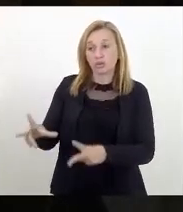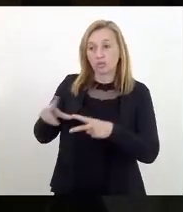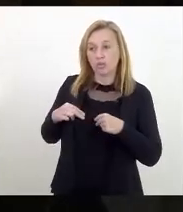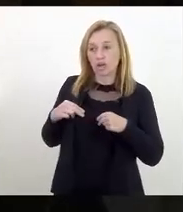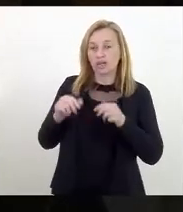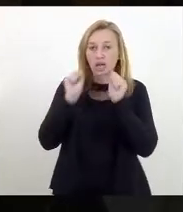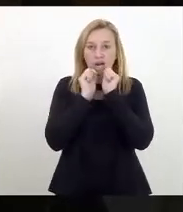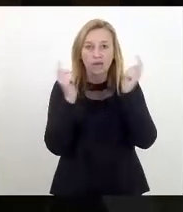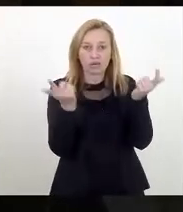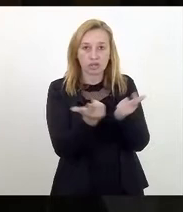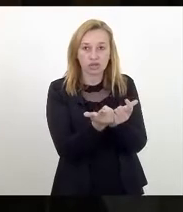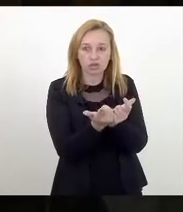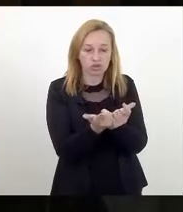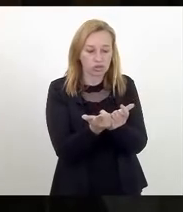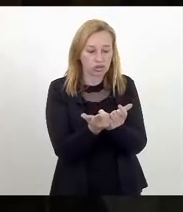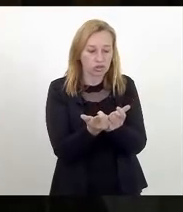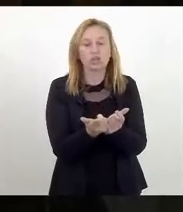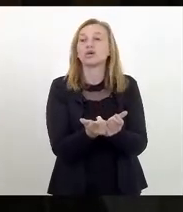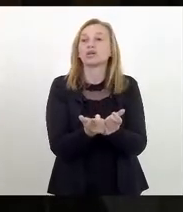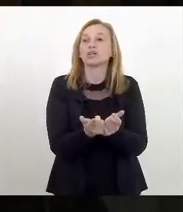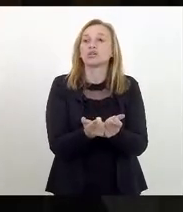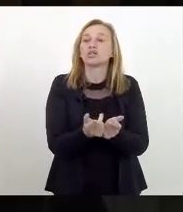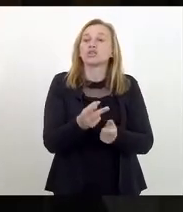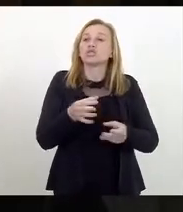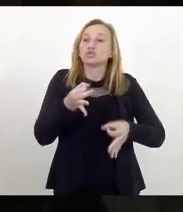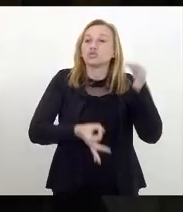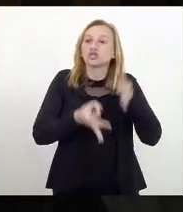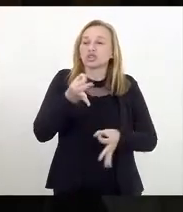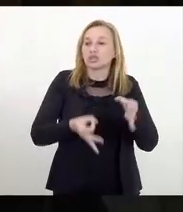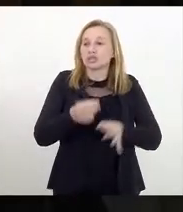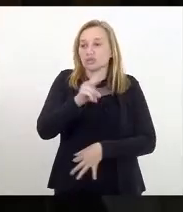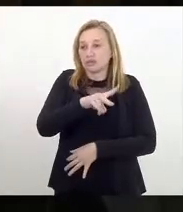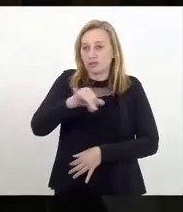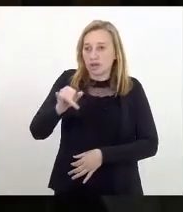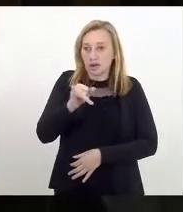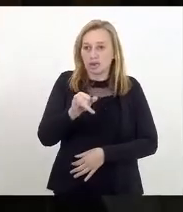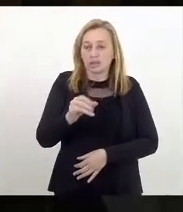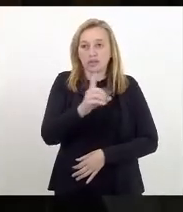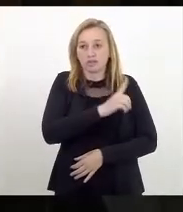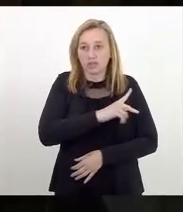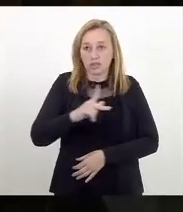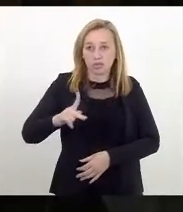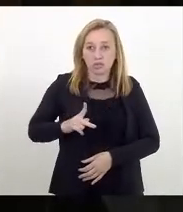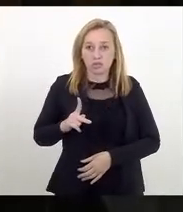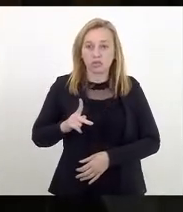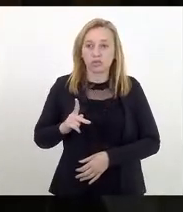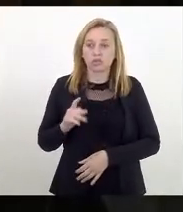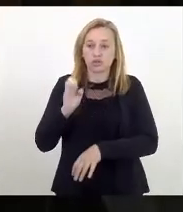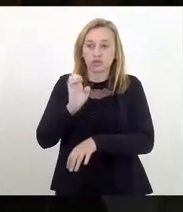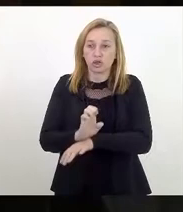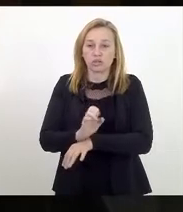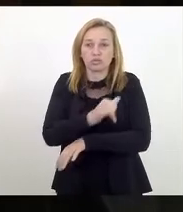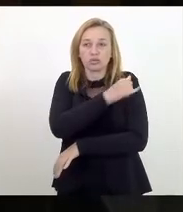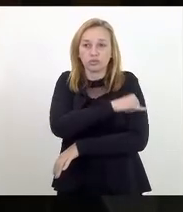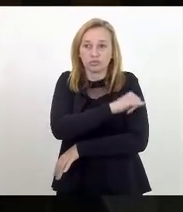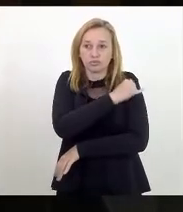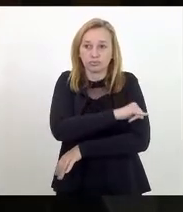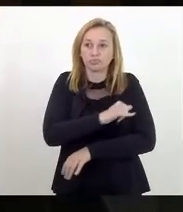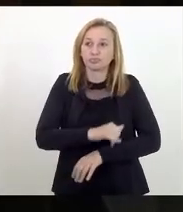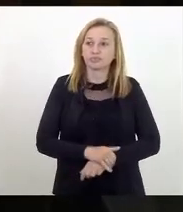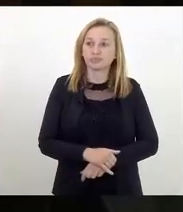Legislativa vai fazer justiça à defensoria pública do Estado de Rio de Janeiro